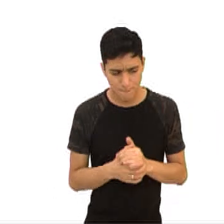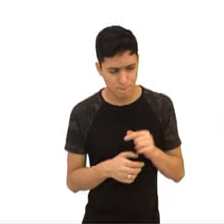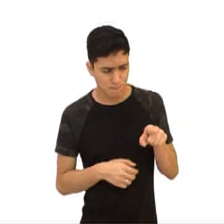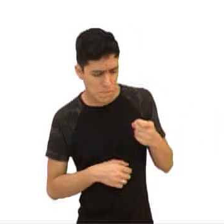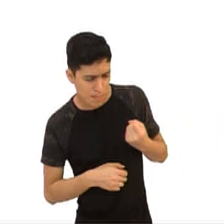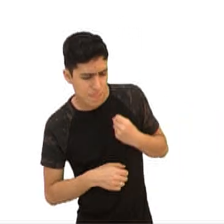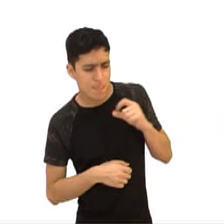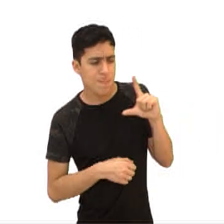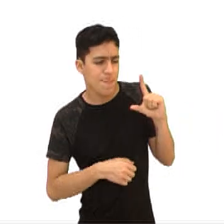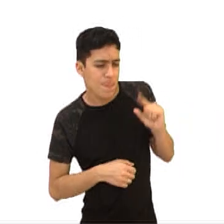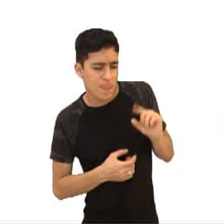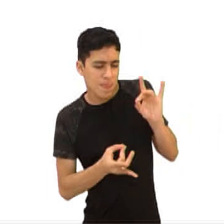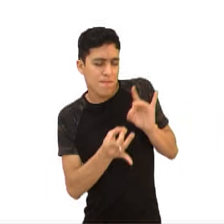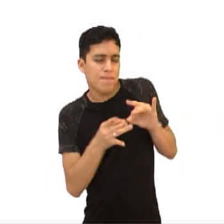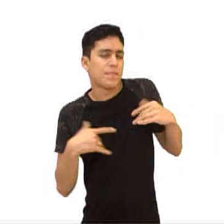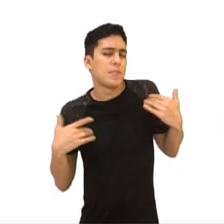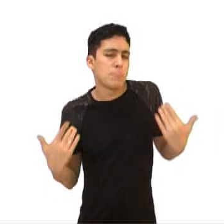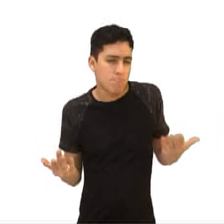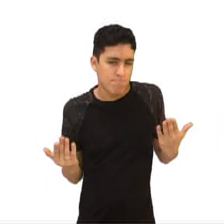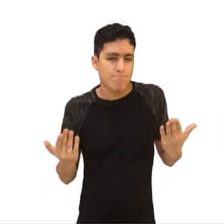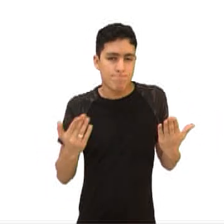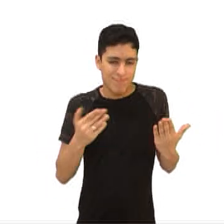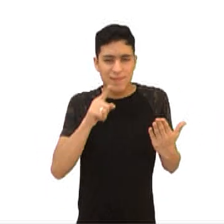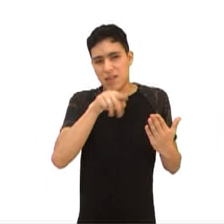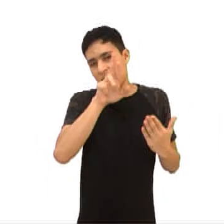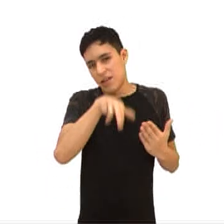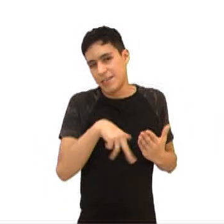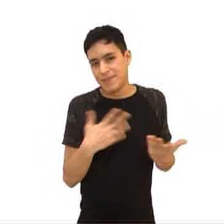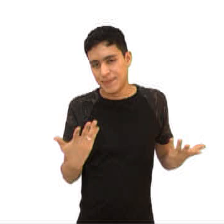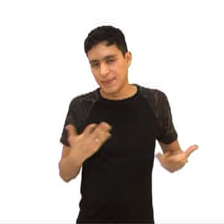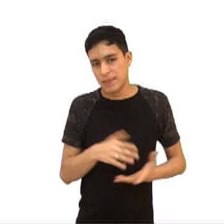valor específico, né? Que é a nossa razão.